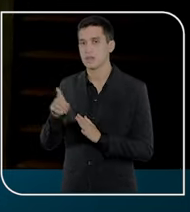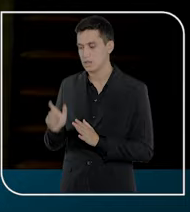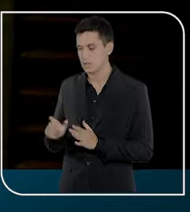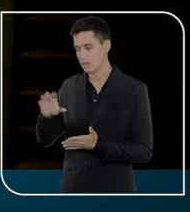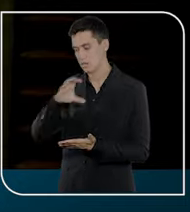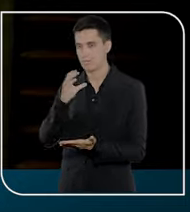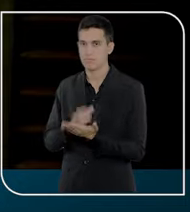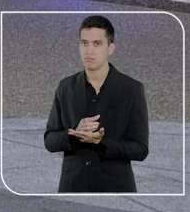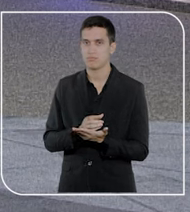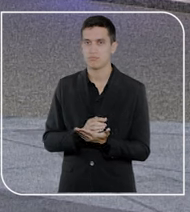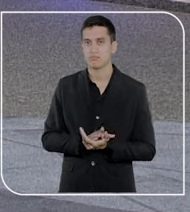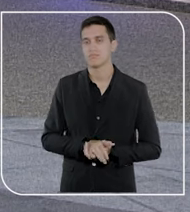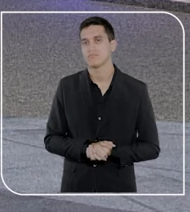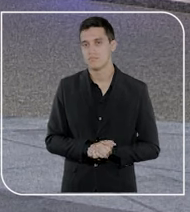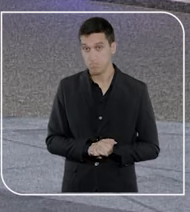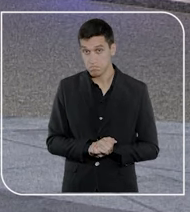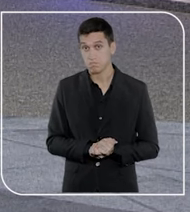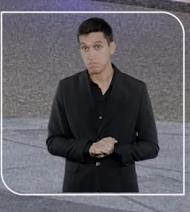o credor.